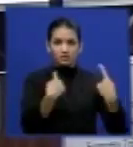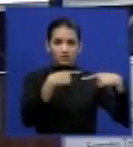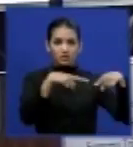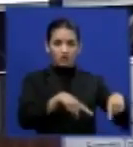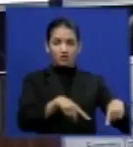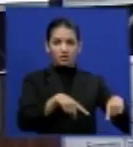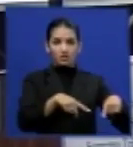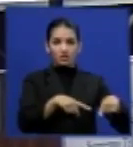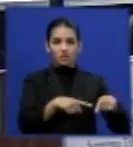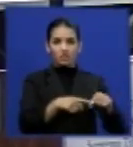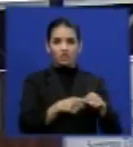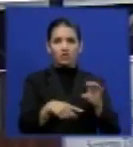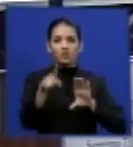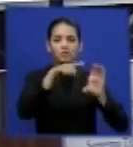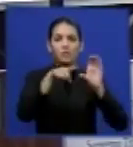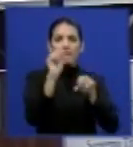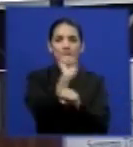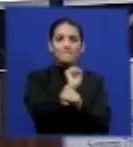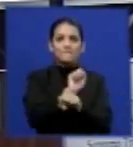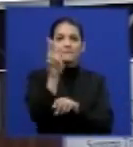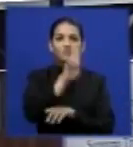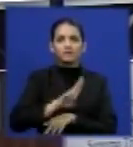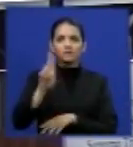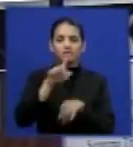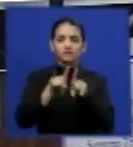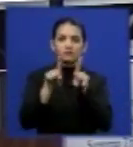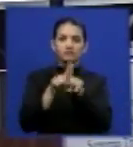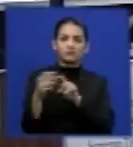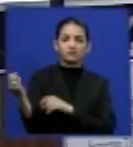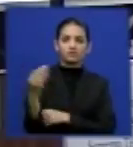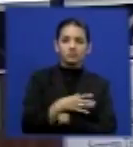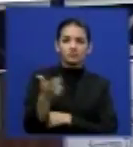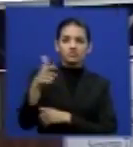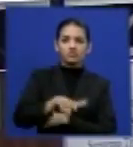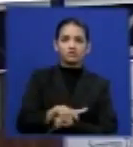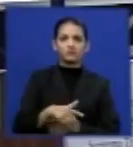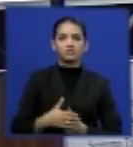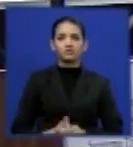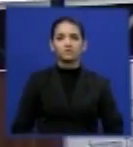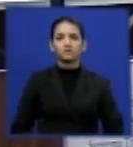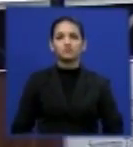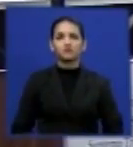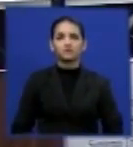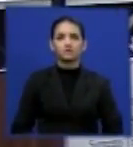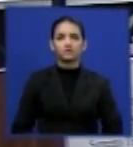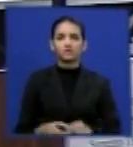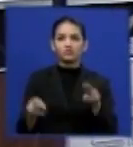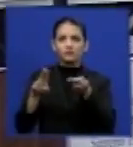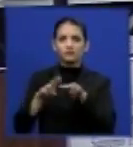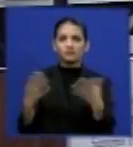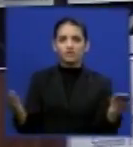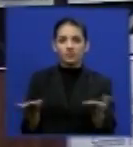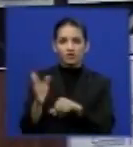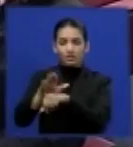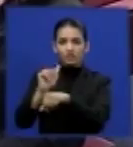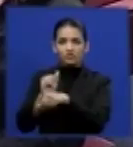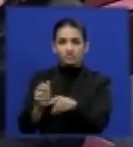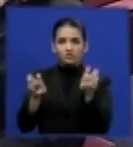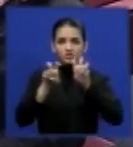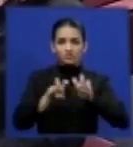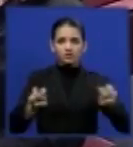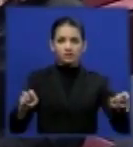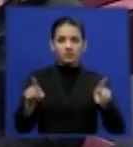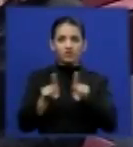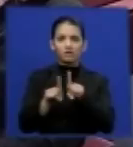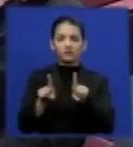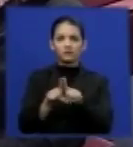e remoldados. Então, portanto, eu convido para tomar assento nas